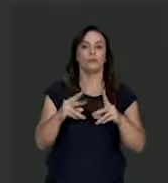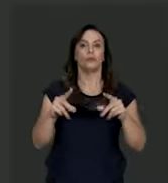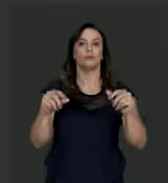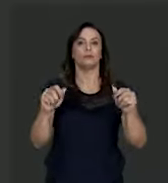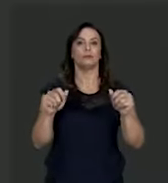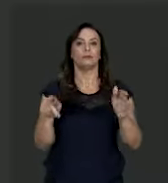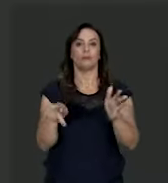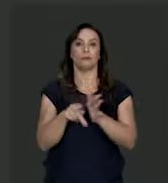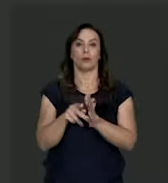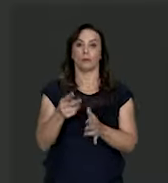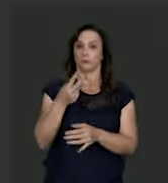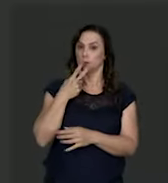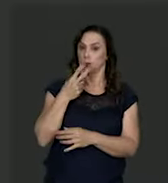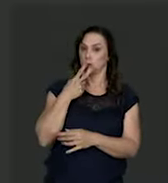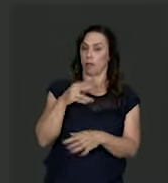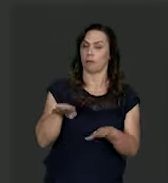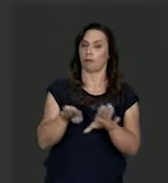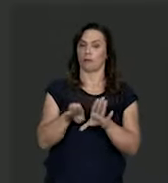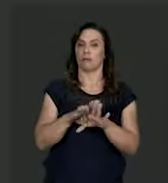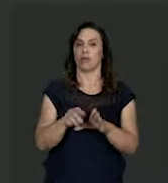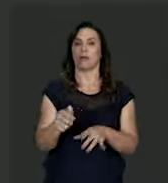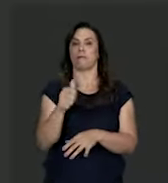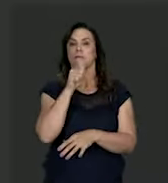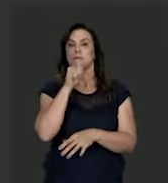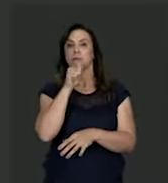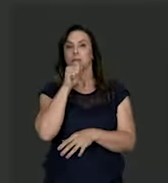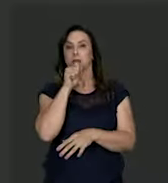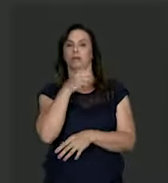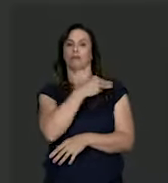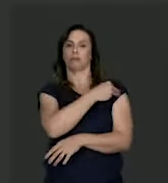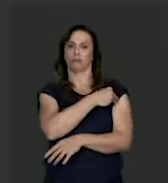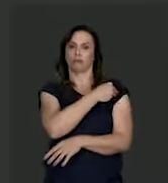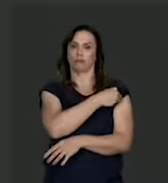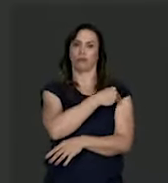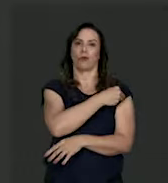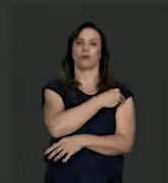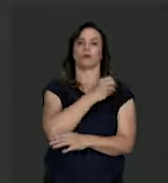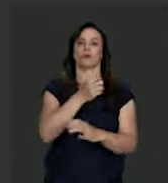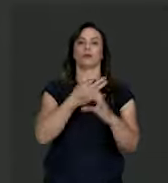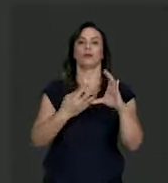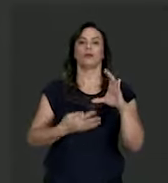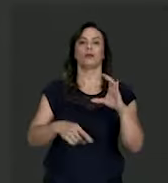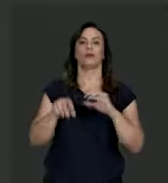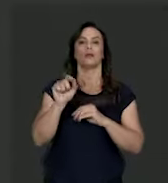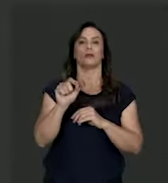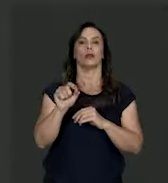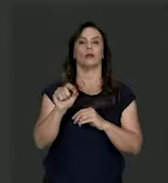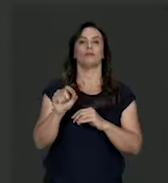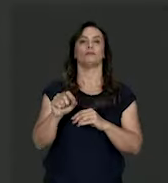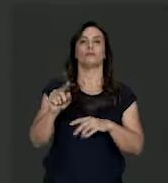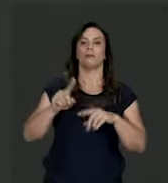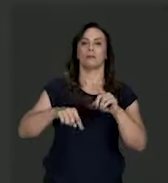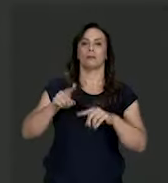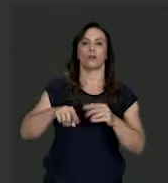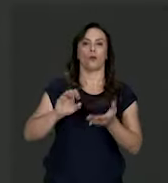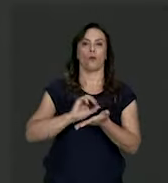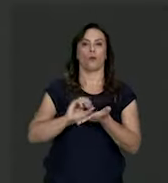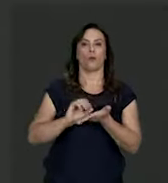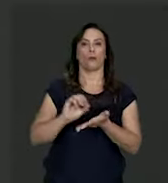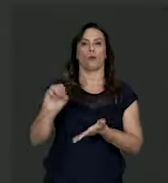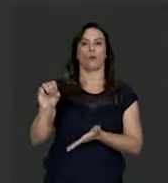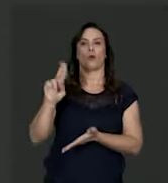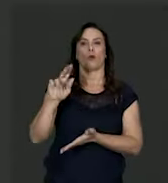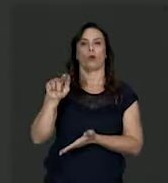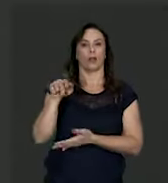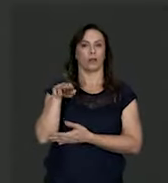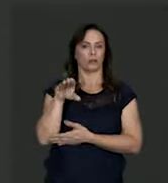de bebidas alcoólicas que têm características em comum, as substâncias orgânicas, e conhecer os